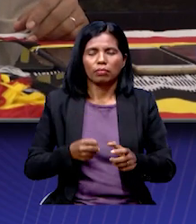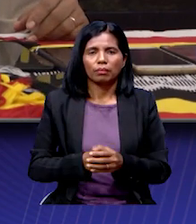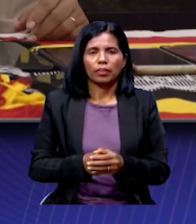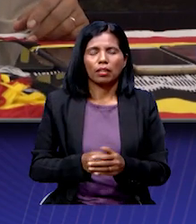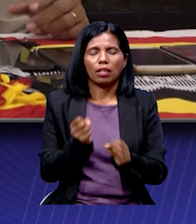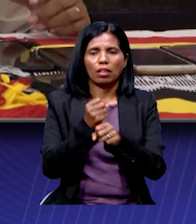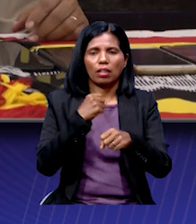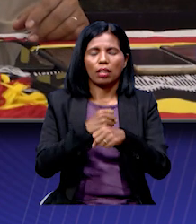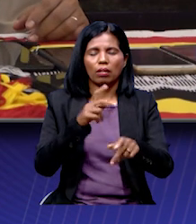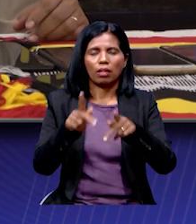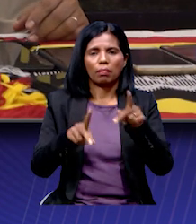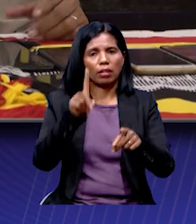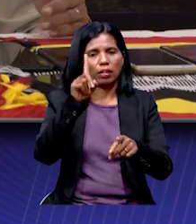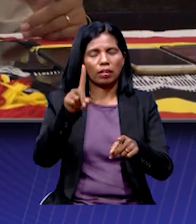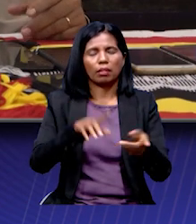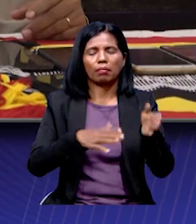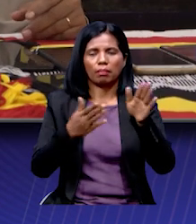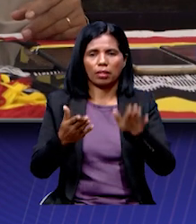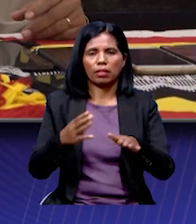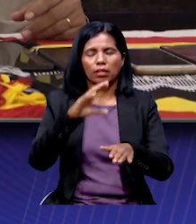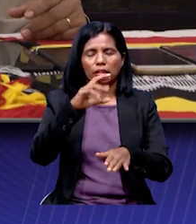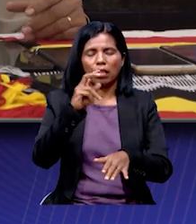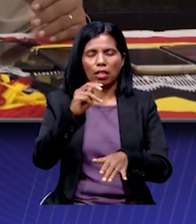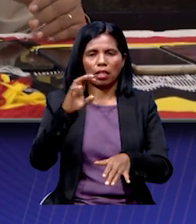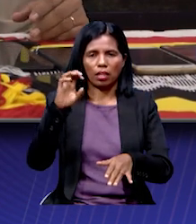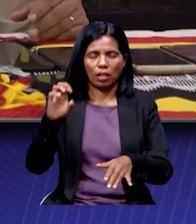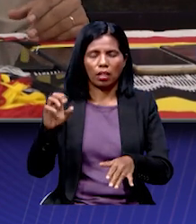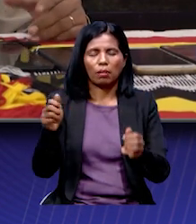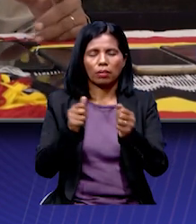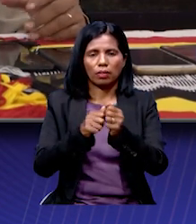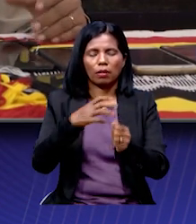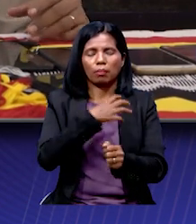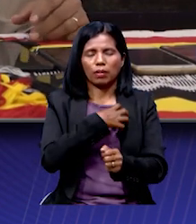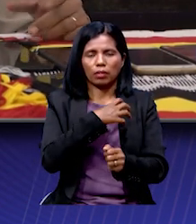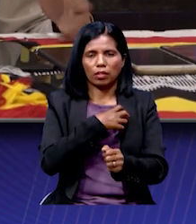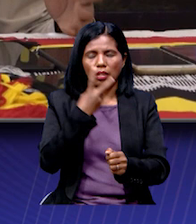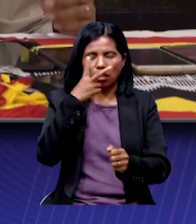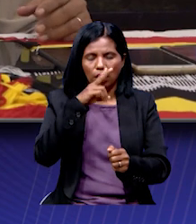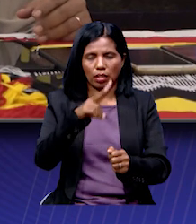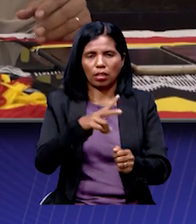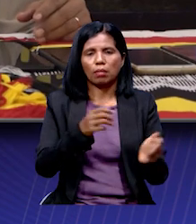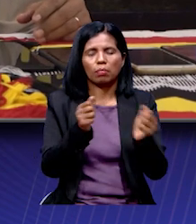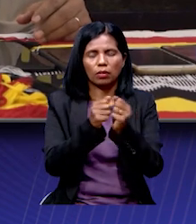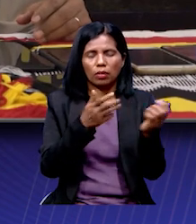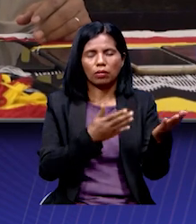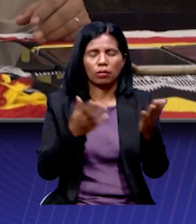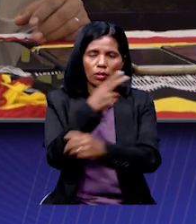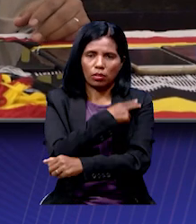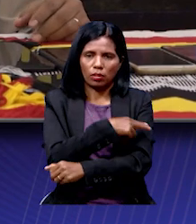resulta é mãe da mate. E Sene é muito com pentele, acompanha Loriques ba